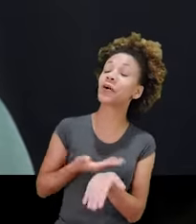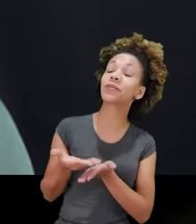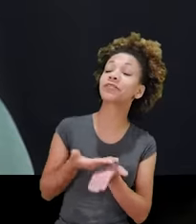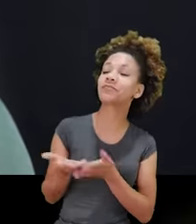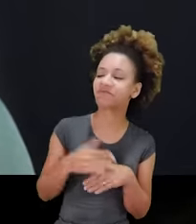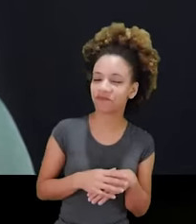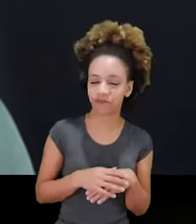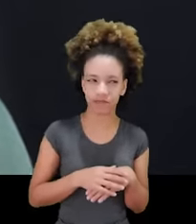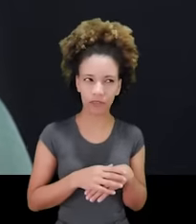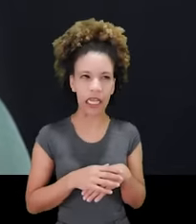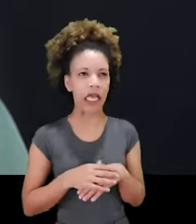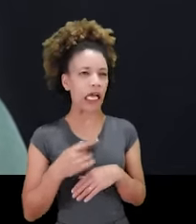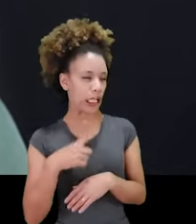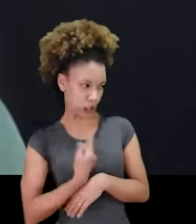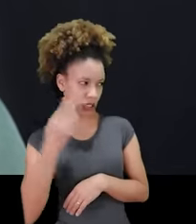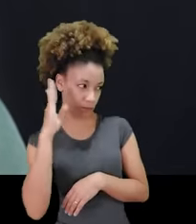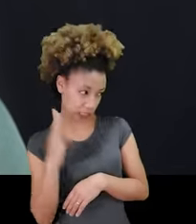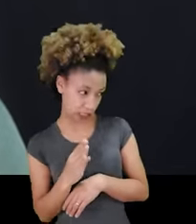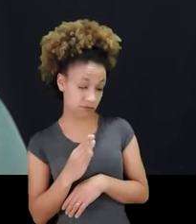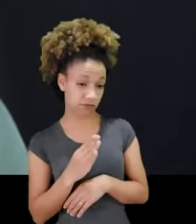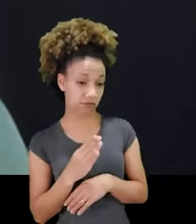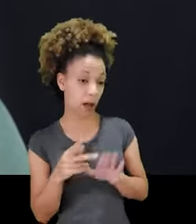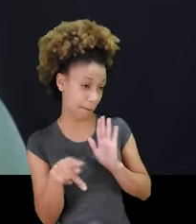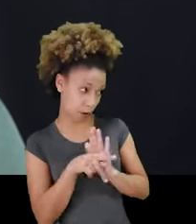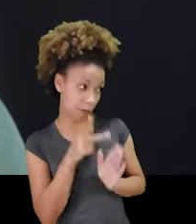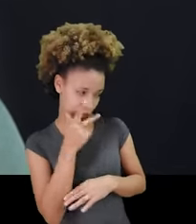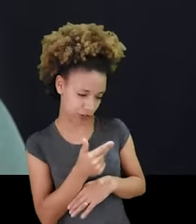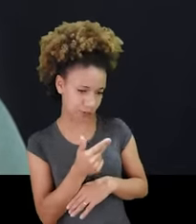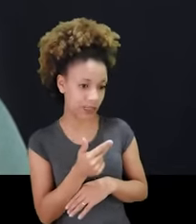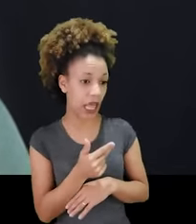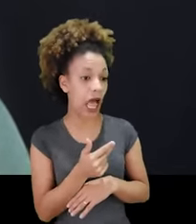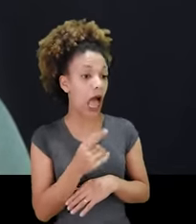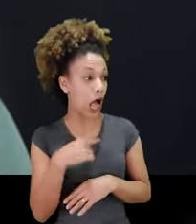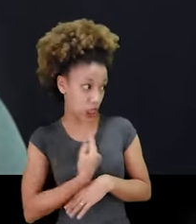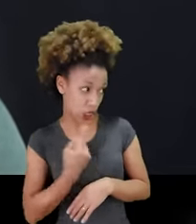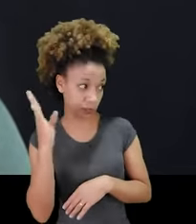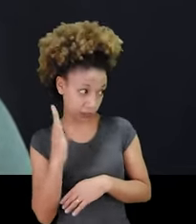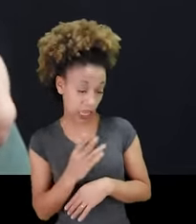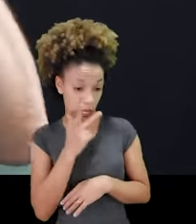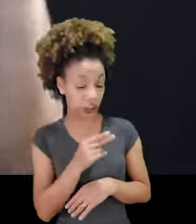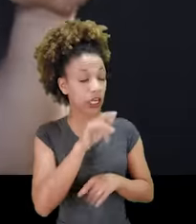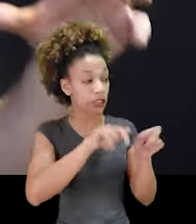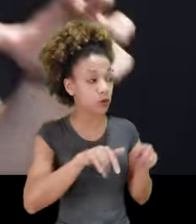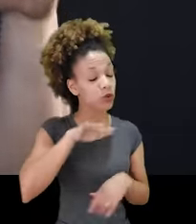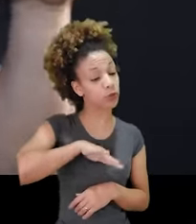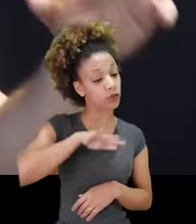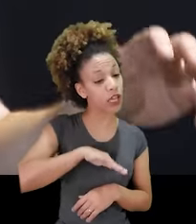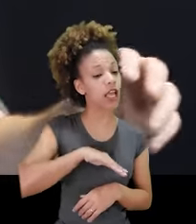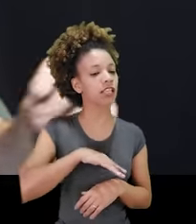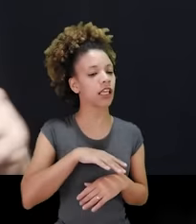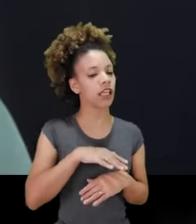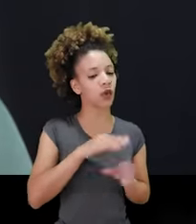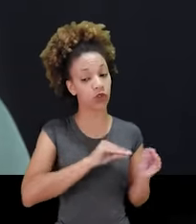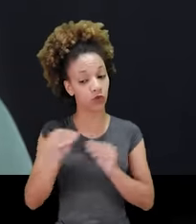Vamos começar. A gente acha que vocês... Eu mesmo vou quebrar o próprio achismo. A gente acha que os portugueses... Talvez porque os portugueses que foram para o